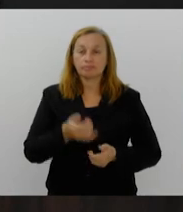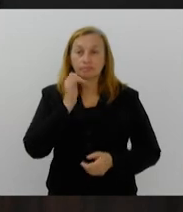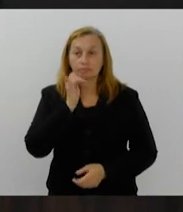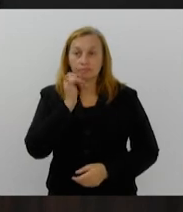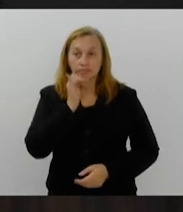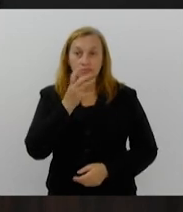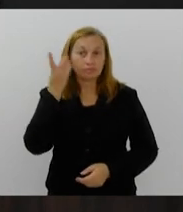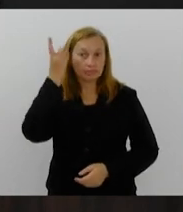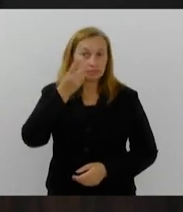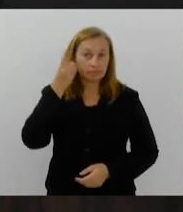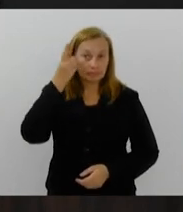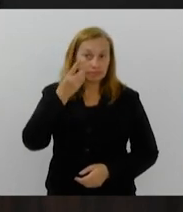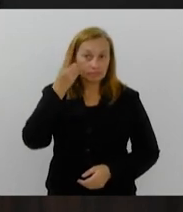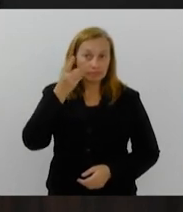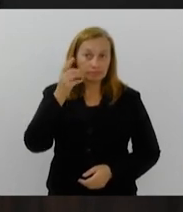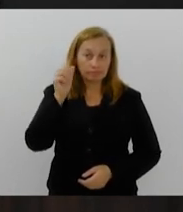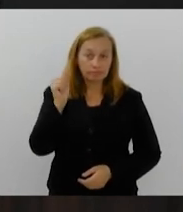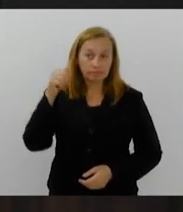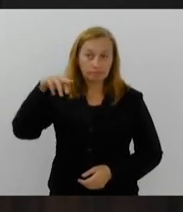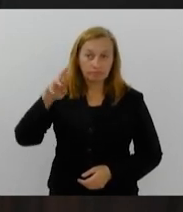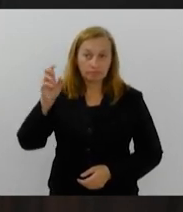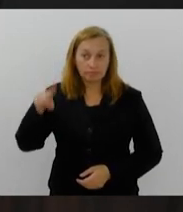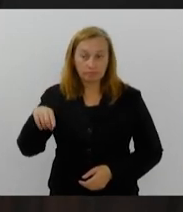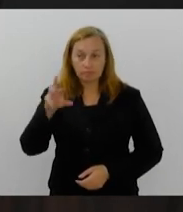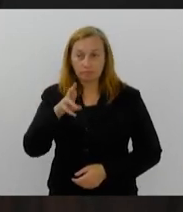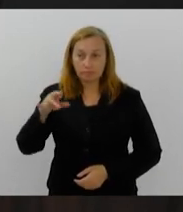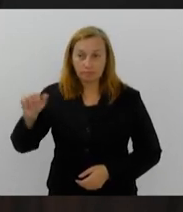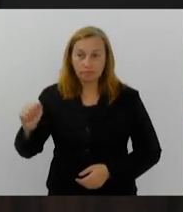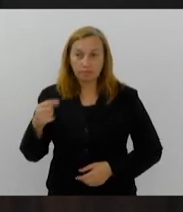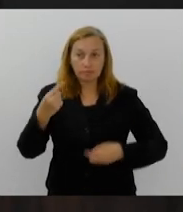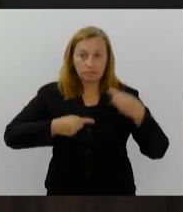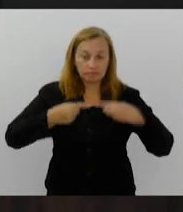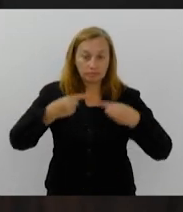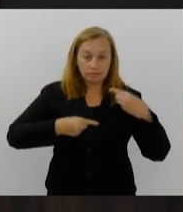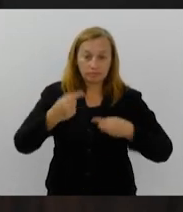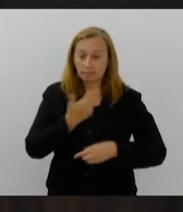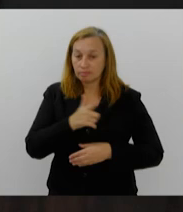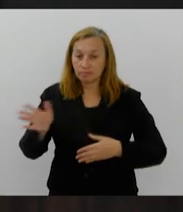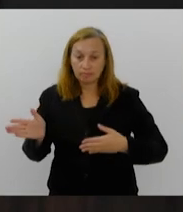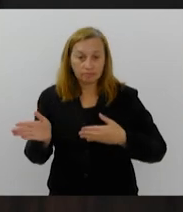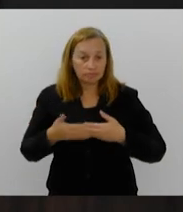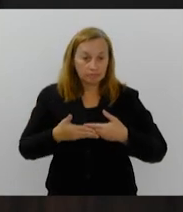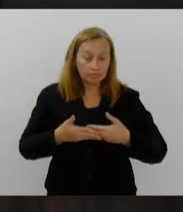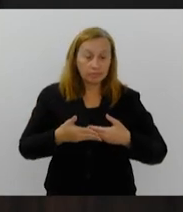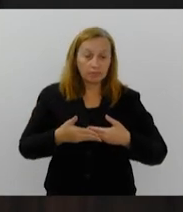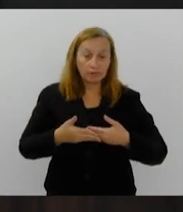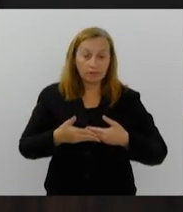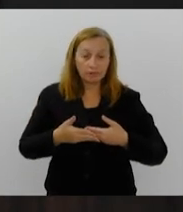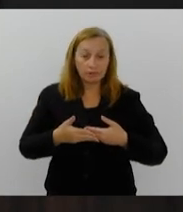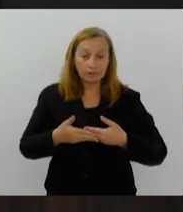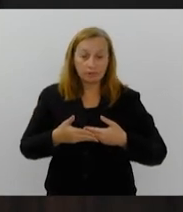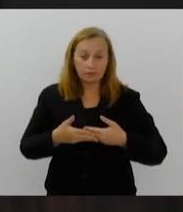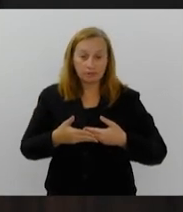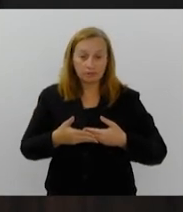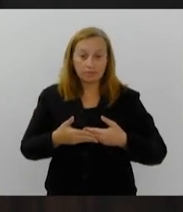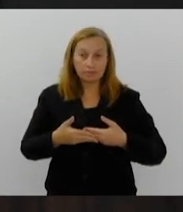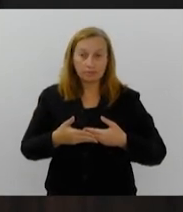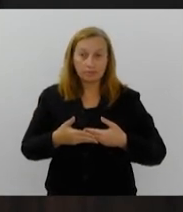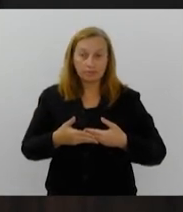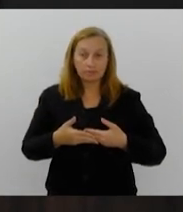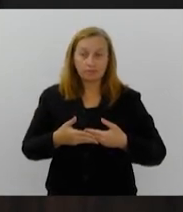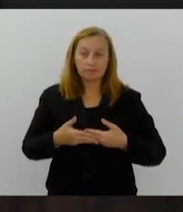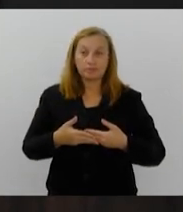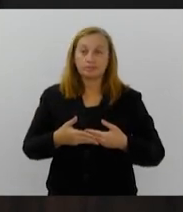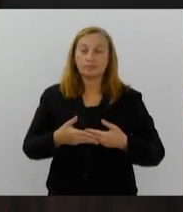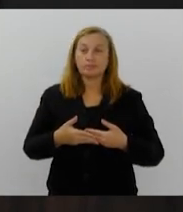Relator, deputado André Correia. Em discussão, não havendo mais quem queira discutir, encerrada a discussão